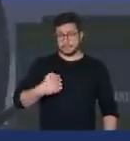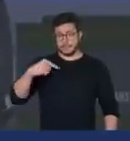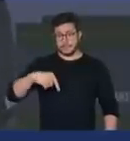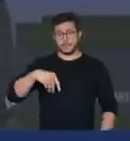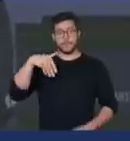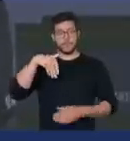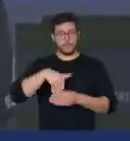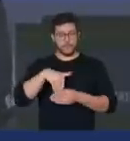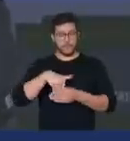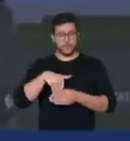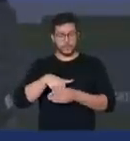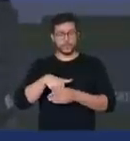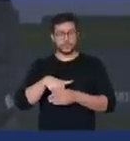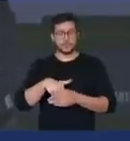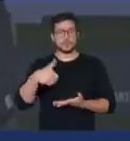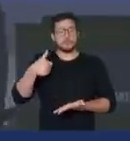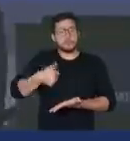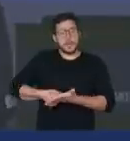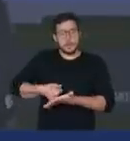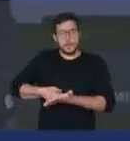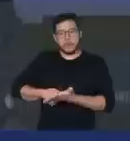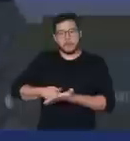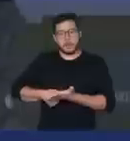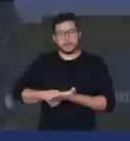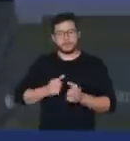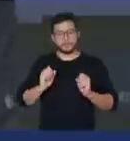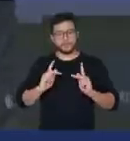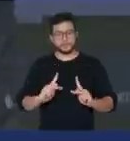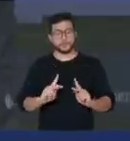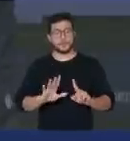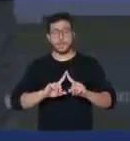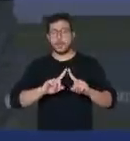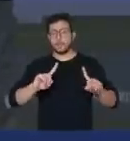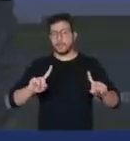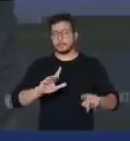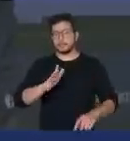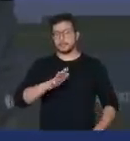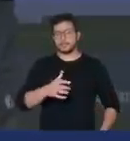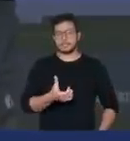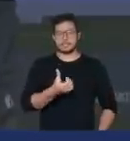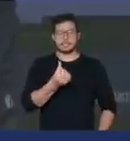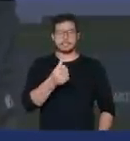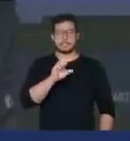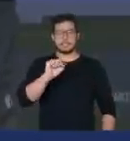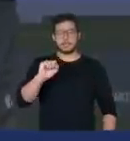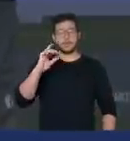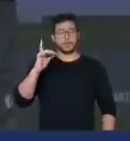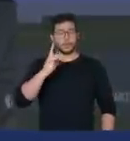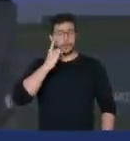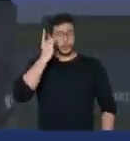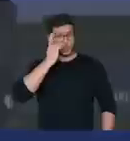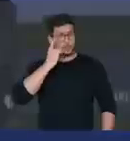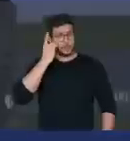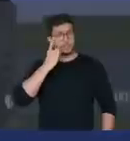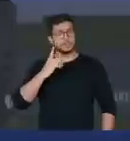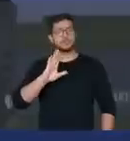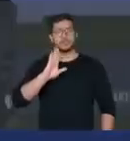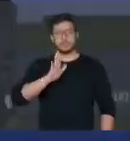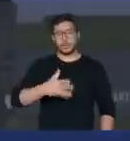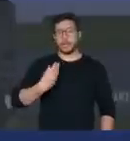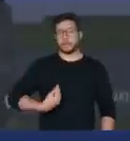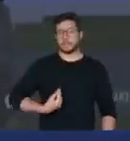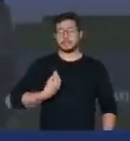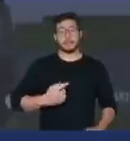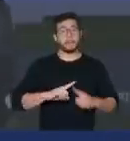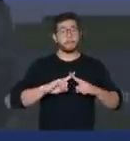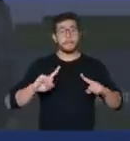nas bancadas, nominalmente com a digital. Cerca de 68 deputados e deputadas tinham marcado presença